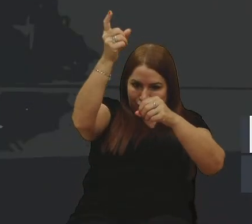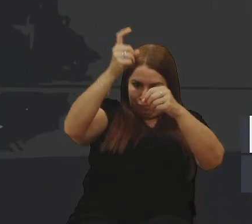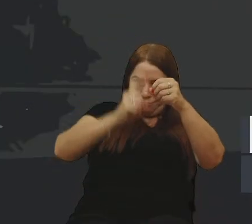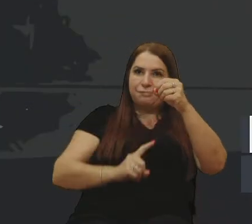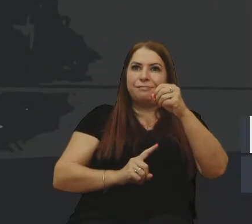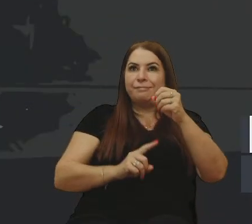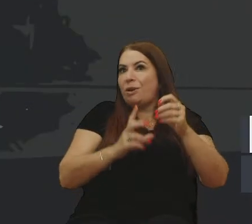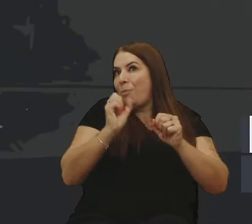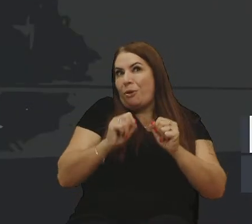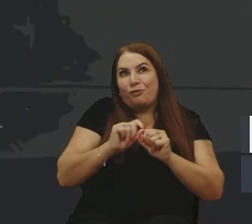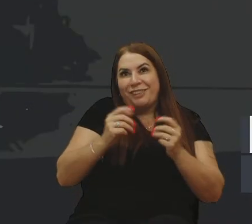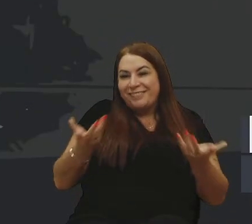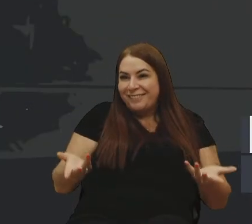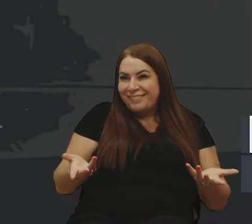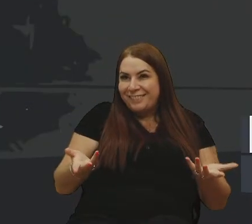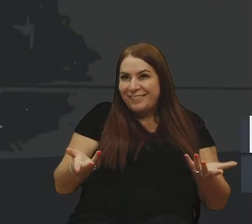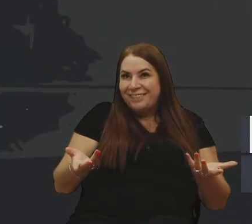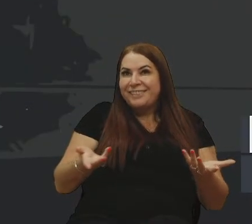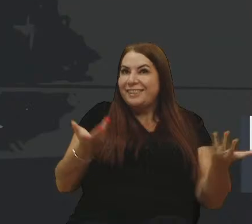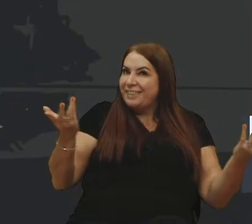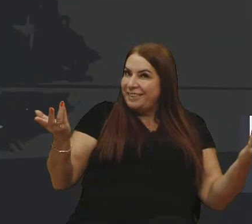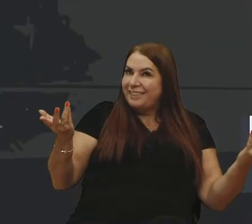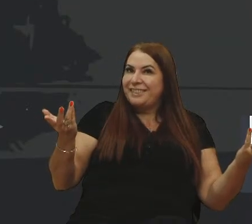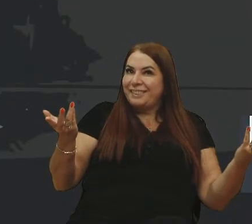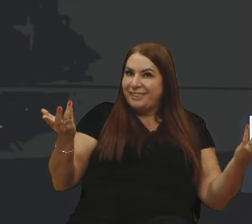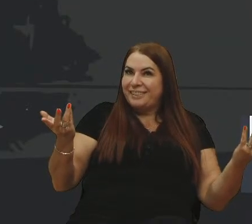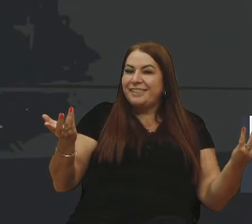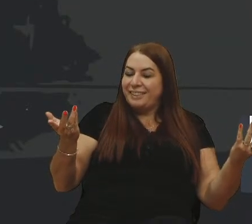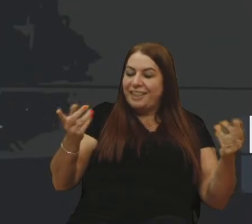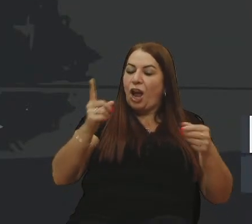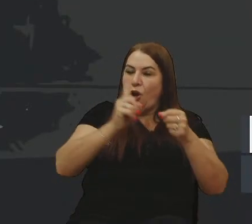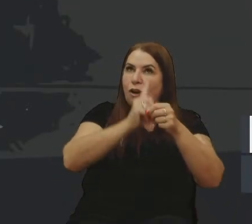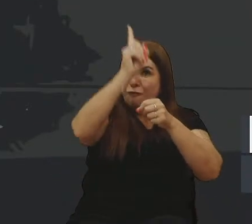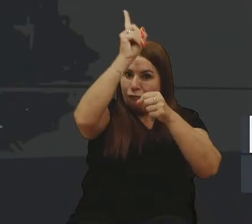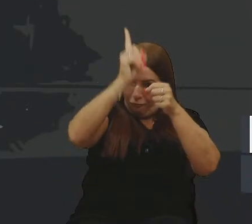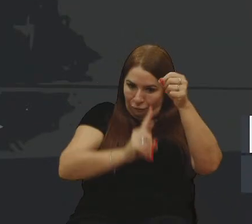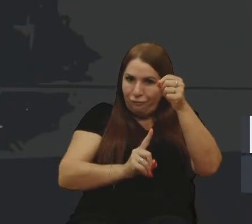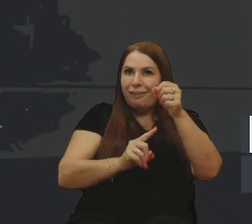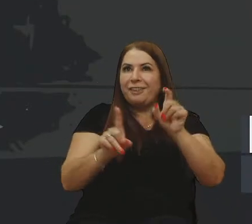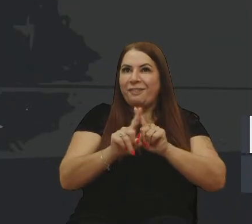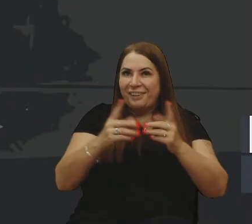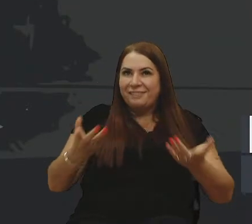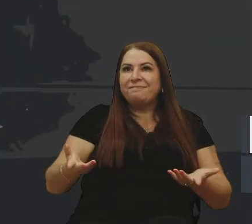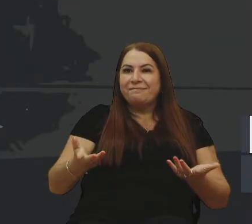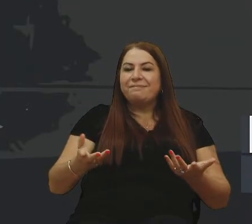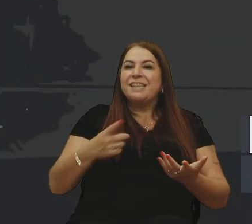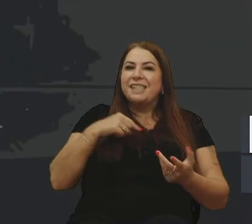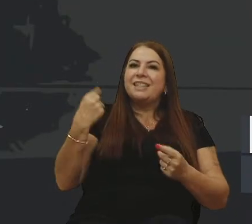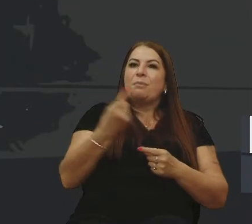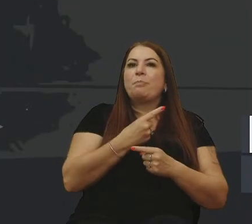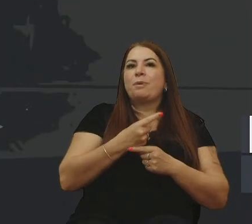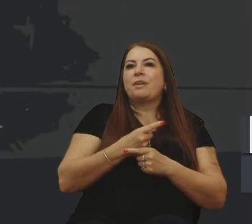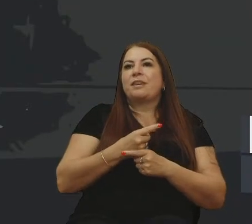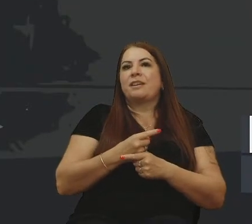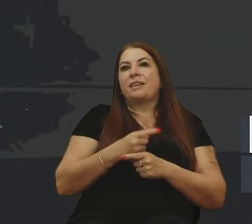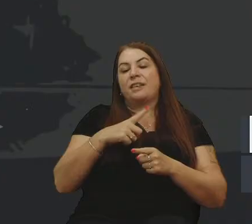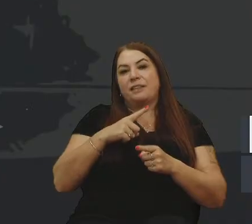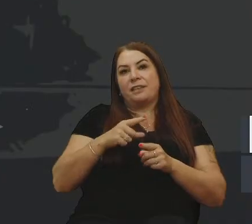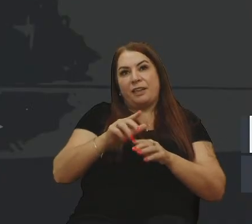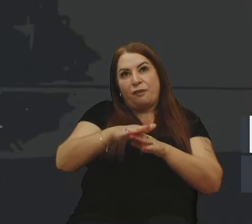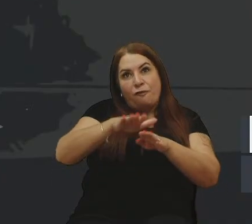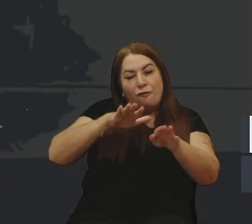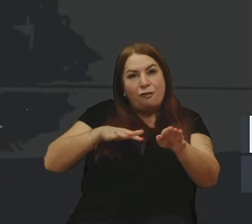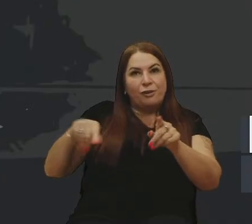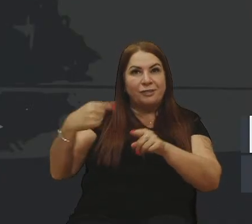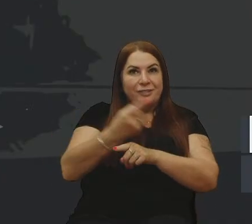nem isso a gente pode dizer, que o foguete não dá ré. Não, o diabo do foguete dá ré agora. E a gente também deu um ré, só para vocês terem uma ideia, apesar de